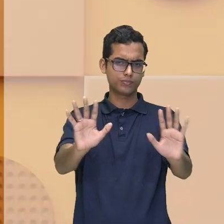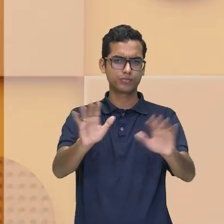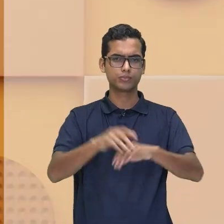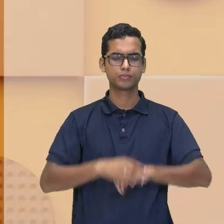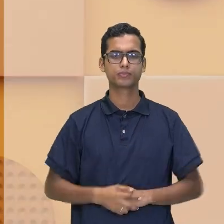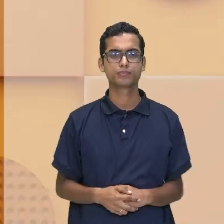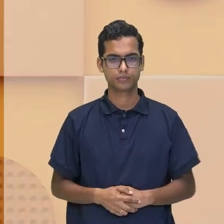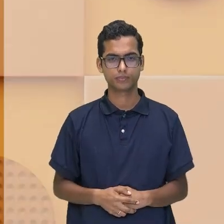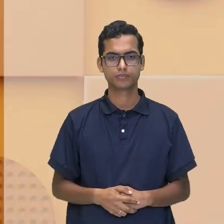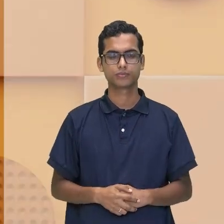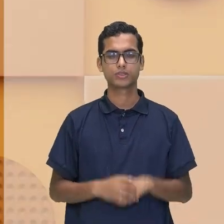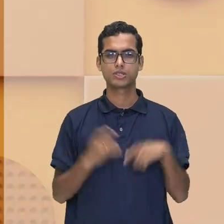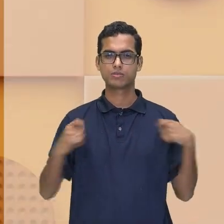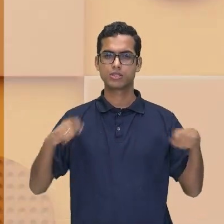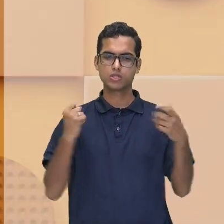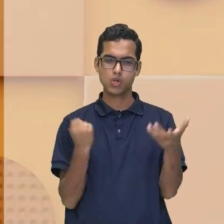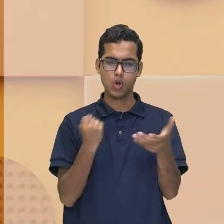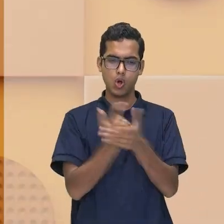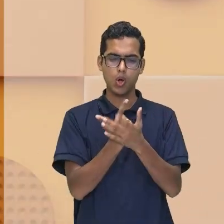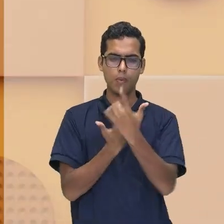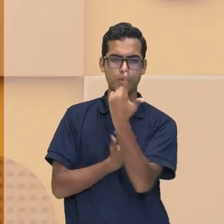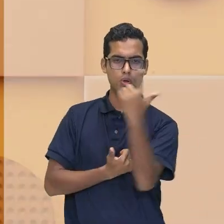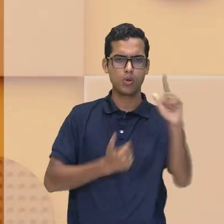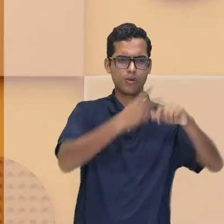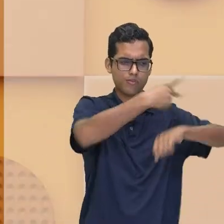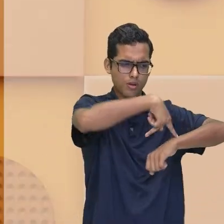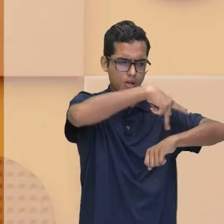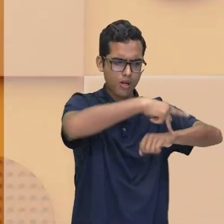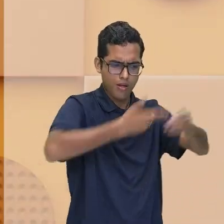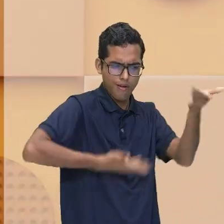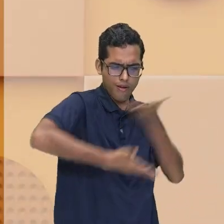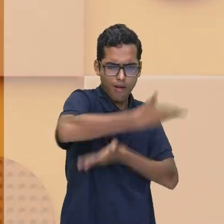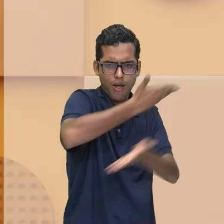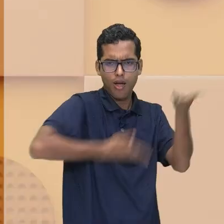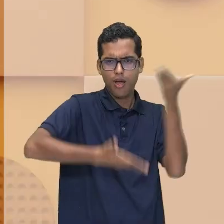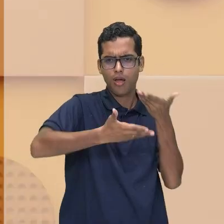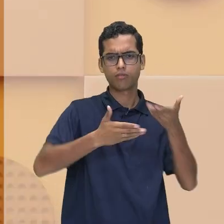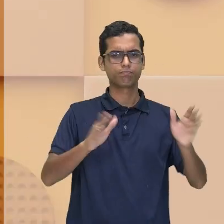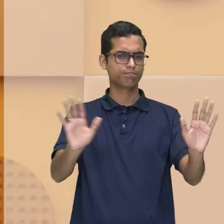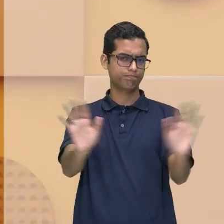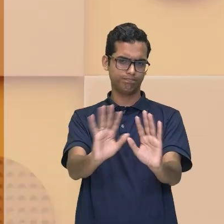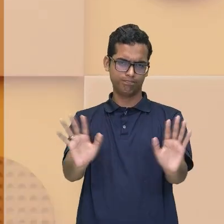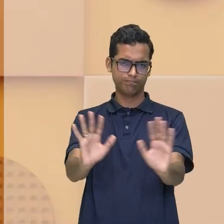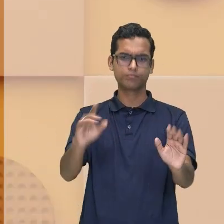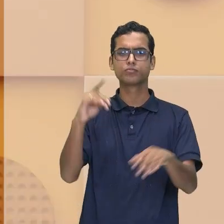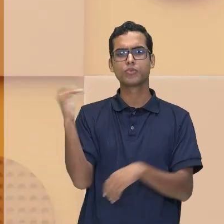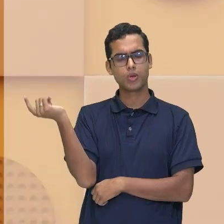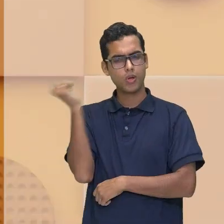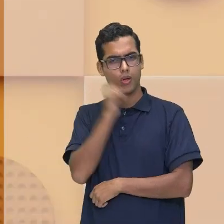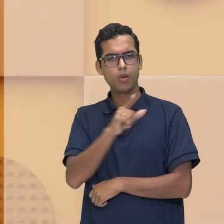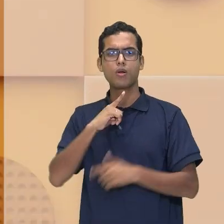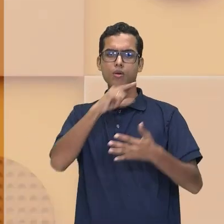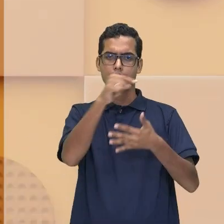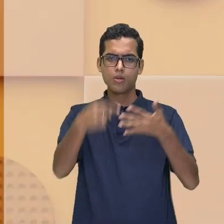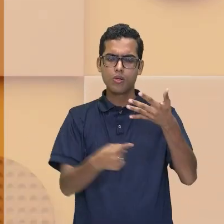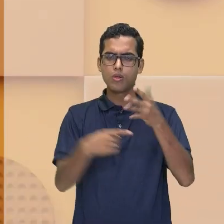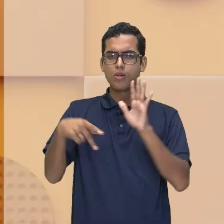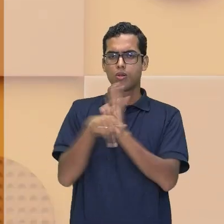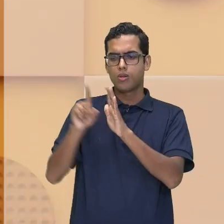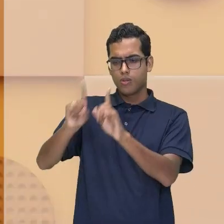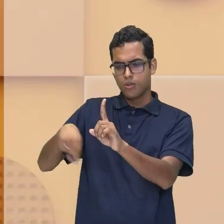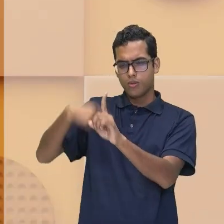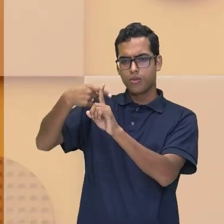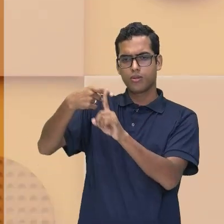necessitar comprar de um outro país, comercializar com um outro país. Então, isso também foi pontuado como uma